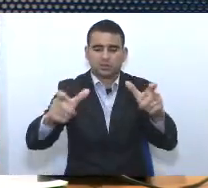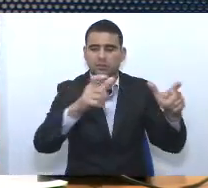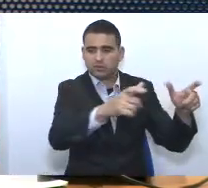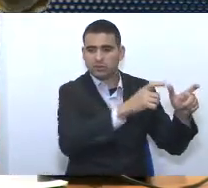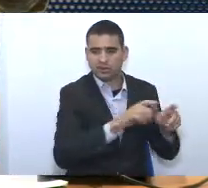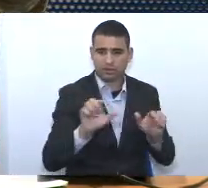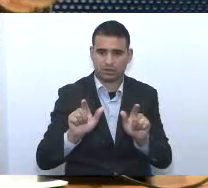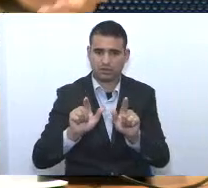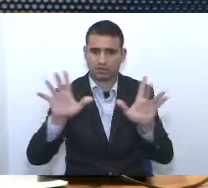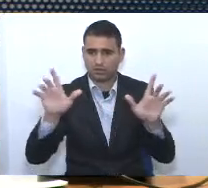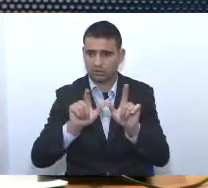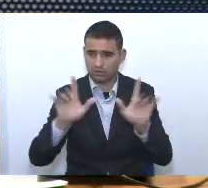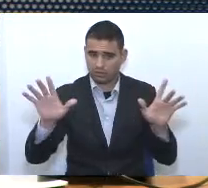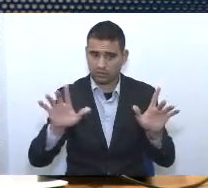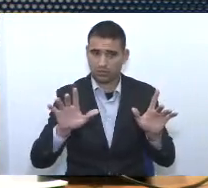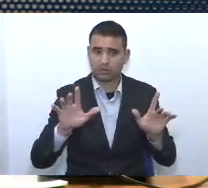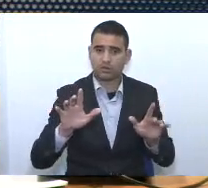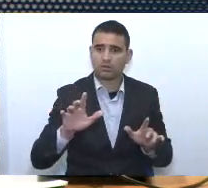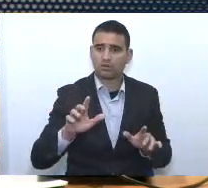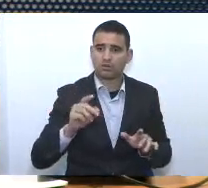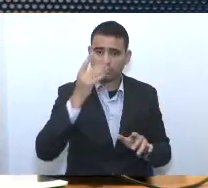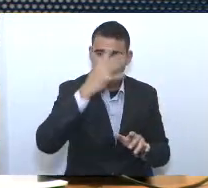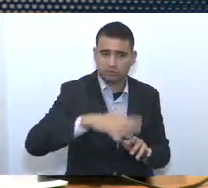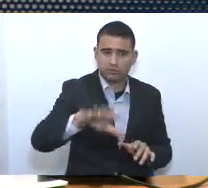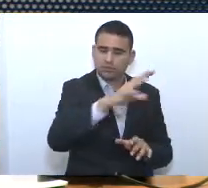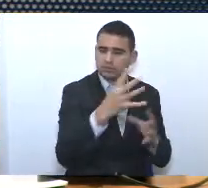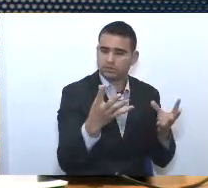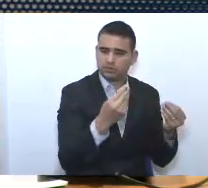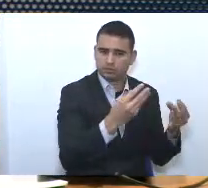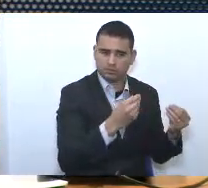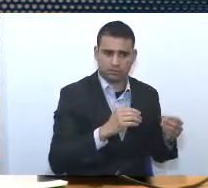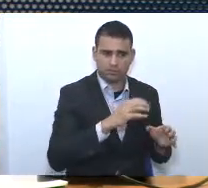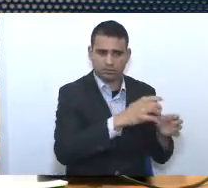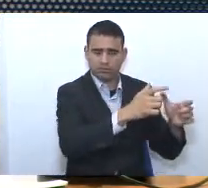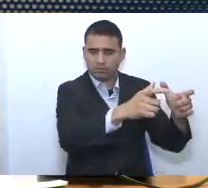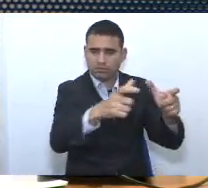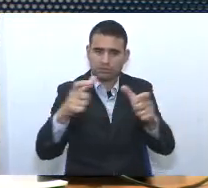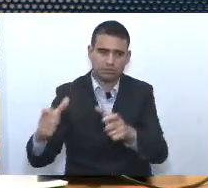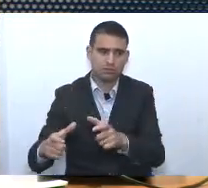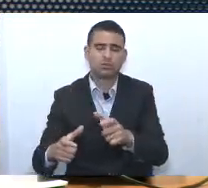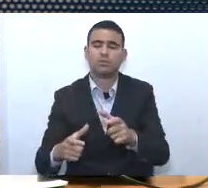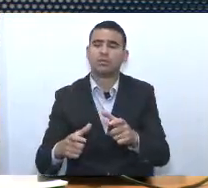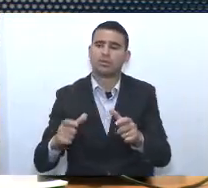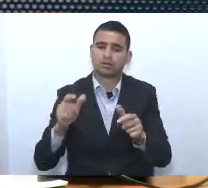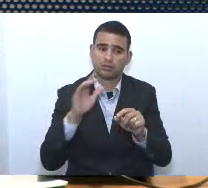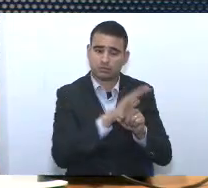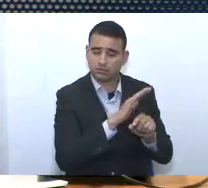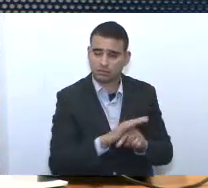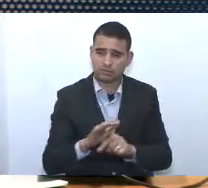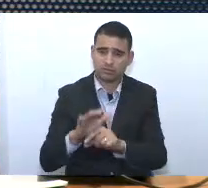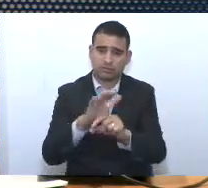Guarulhos com várias comissões procurando a Secretaria de Assuntos Jurídicos. Então, realmente, a coisa foi